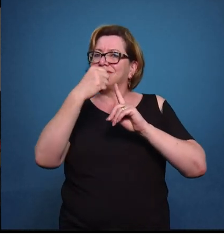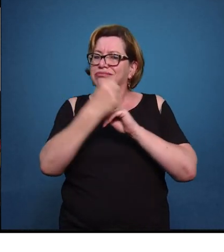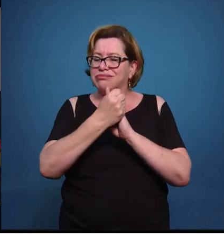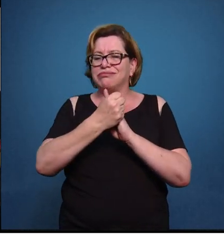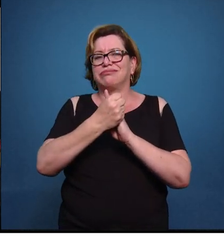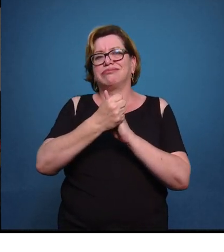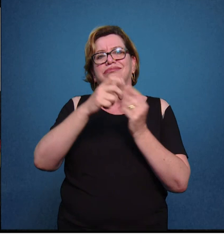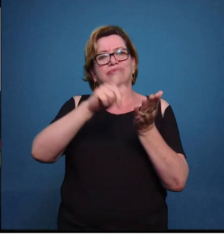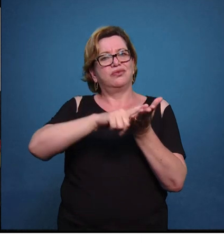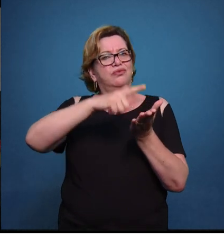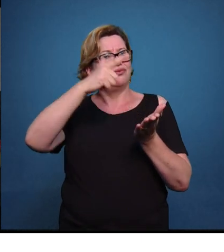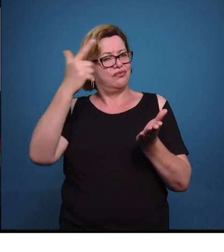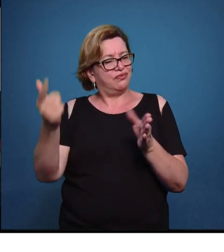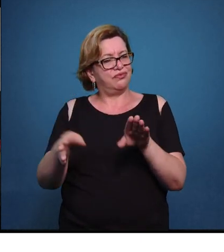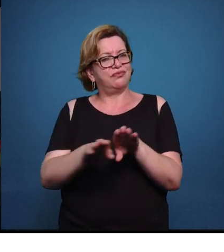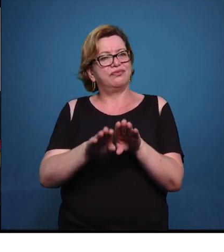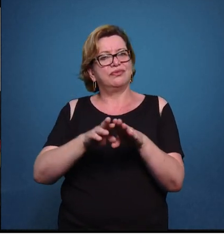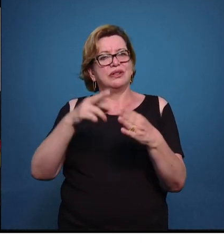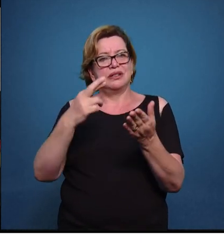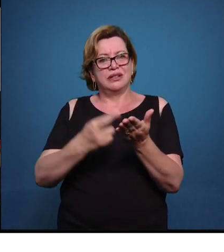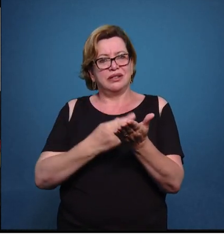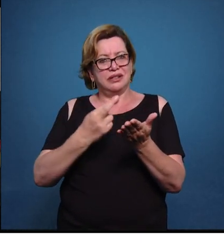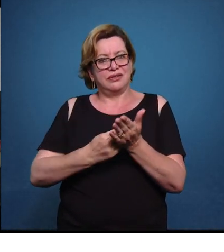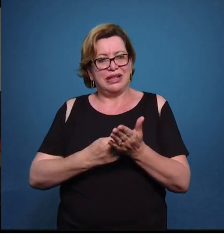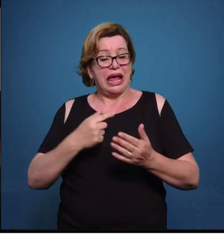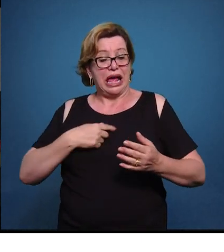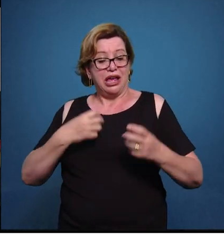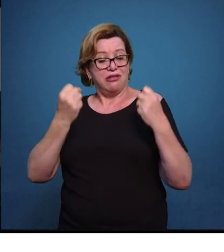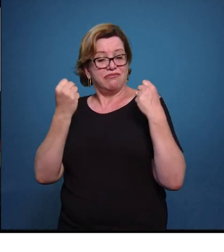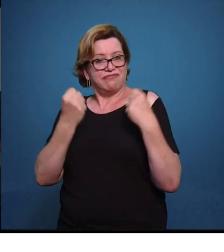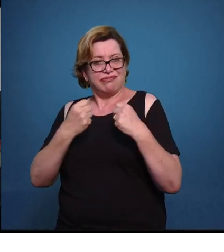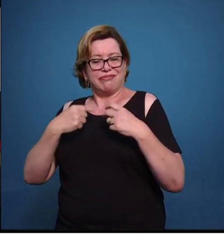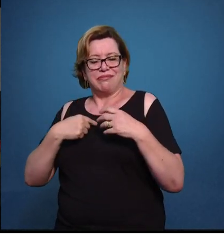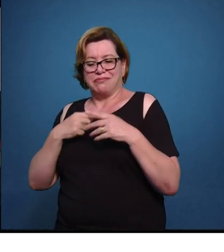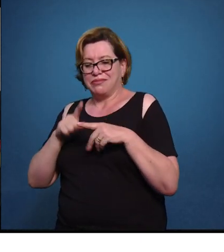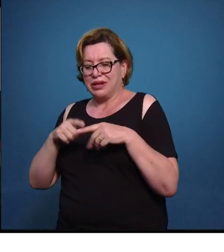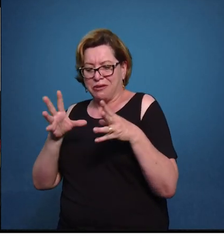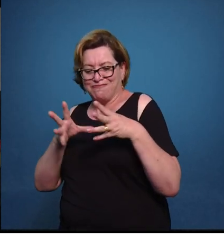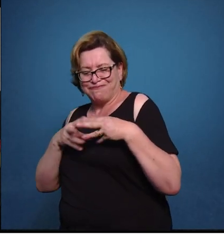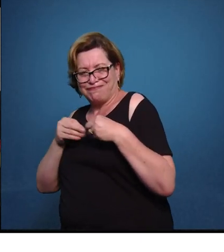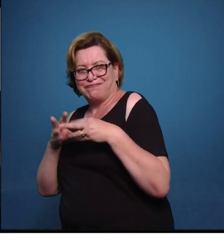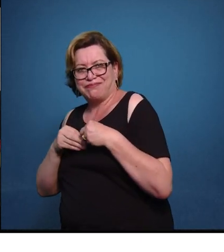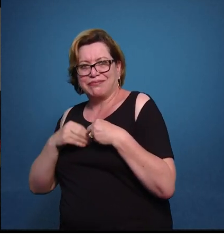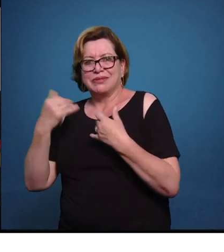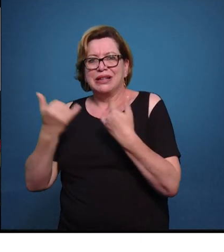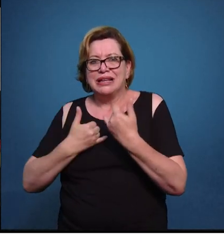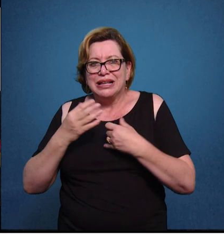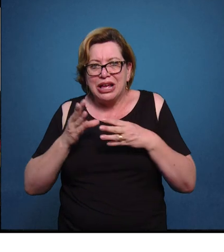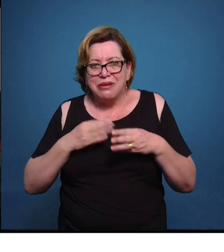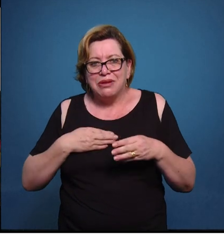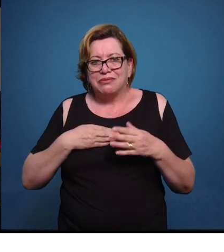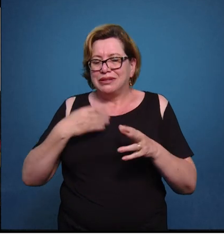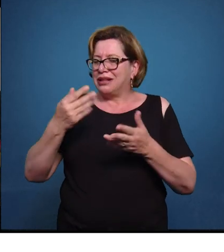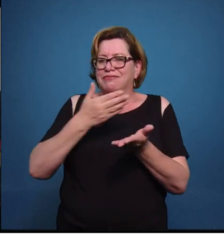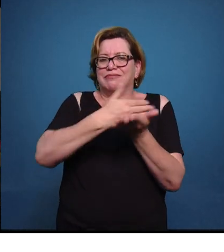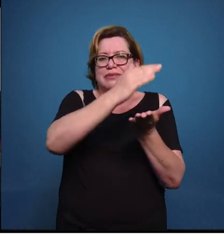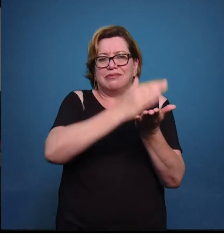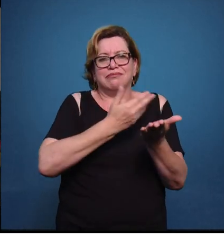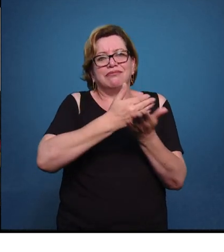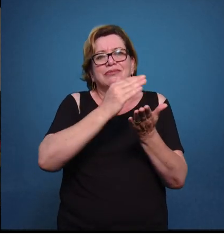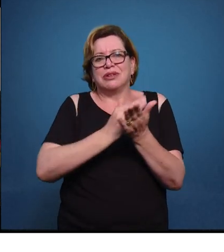eu disse antes, o poder não está em deter a informação, e sim em compartilhá-la. Nesse caso, os jornais são